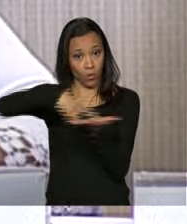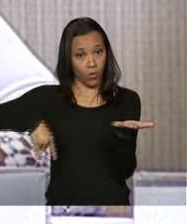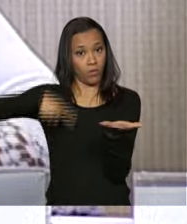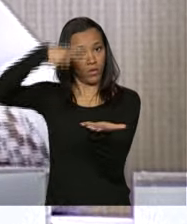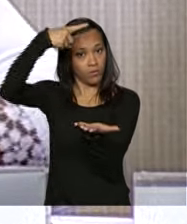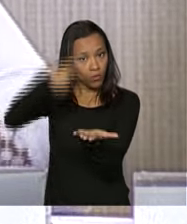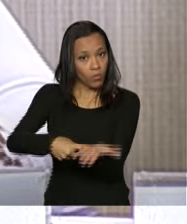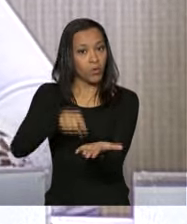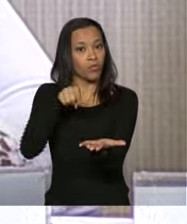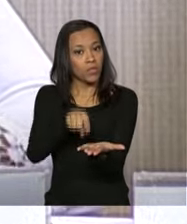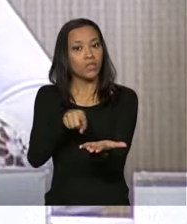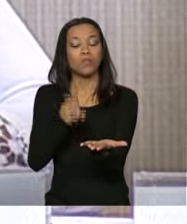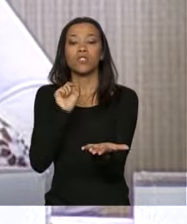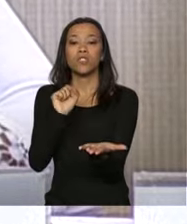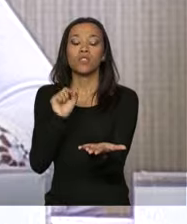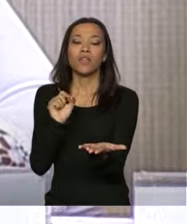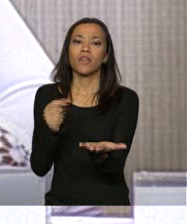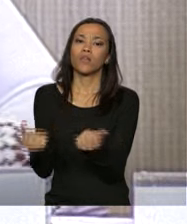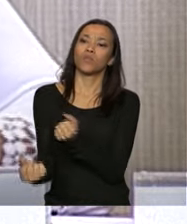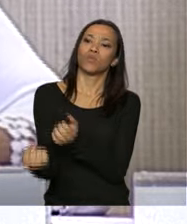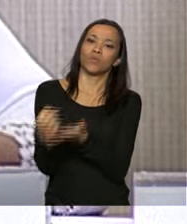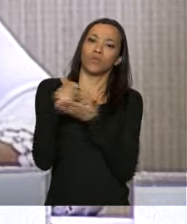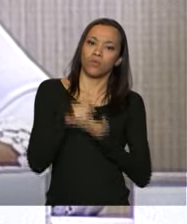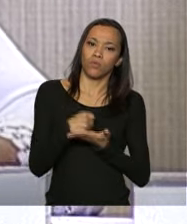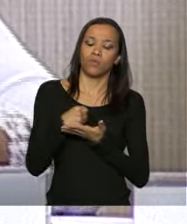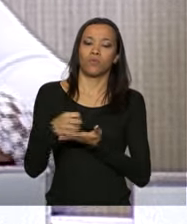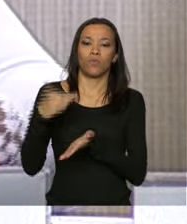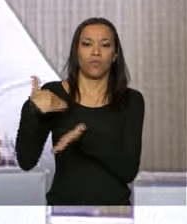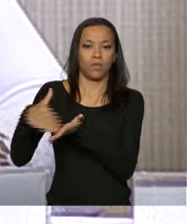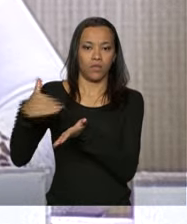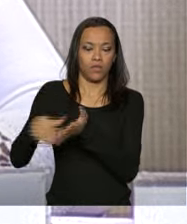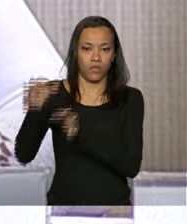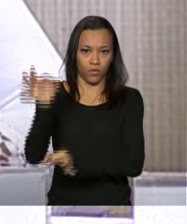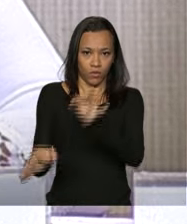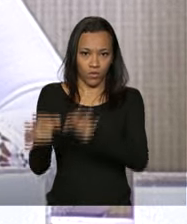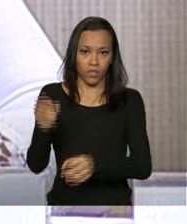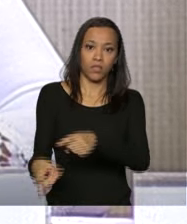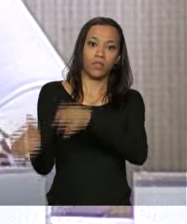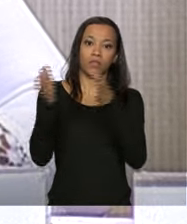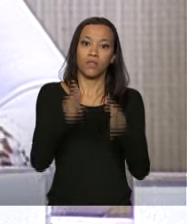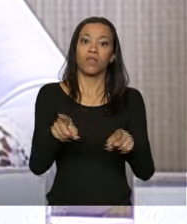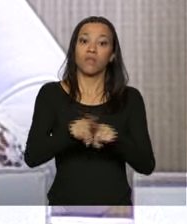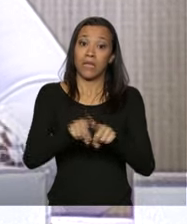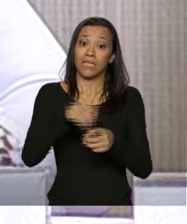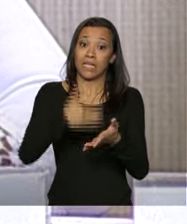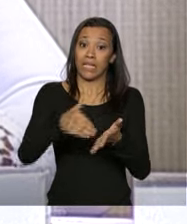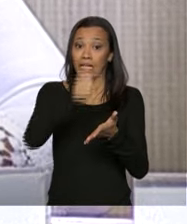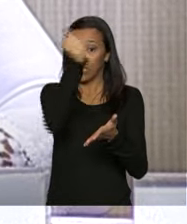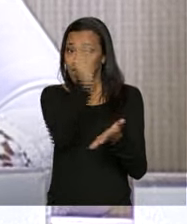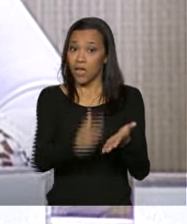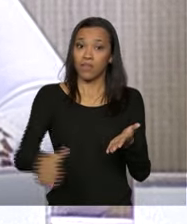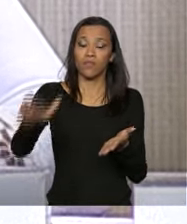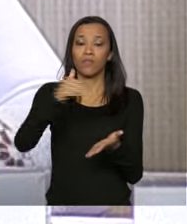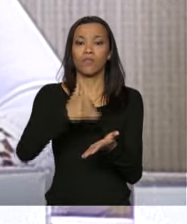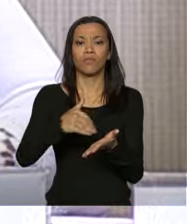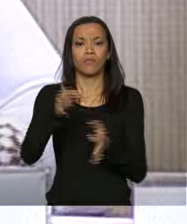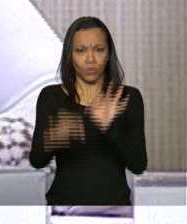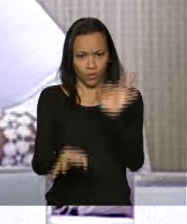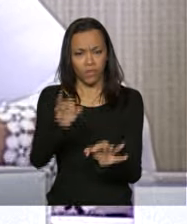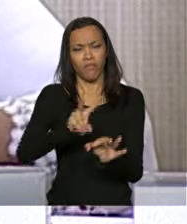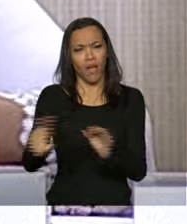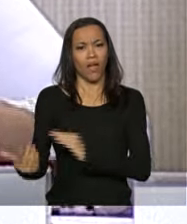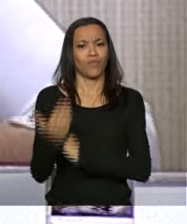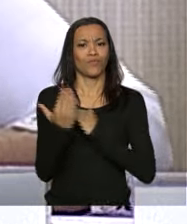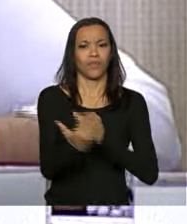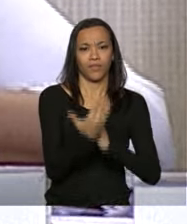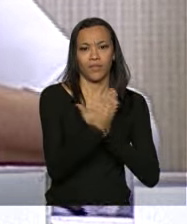homicídio com a liderança do Ministério da Justiça e da Secretaria Nacional de Justiça vai de fato eh começar